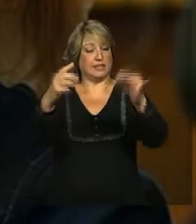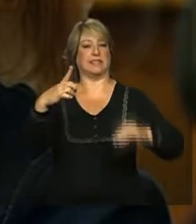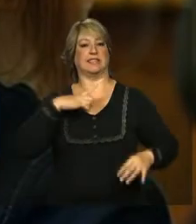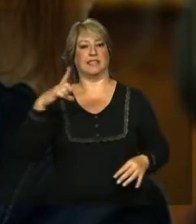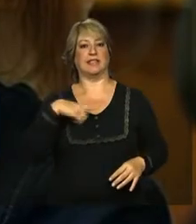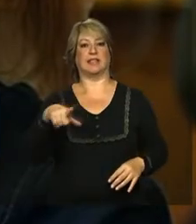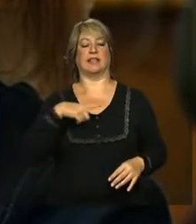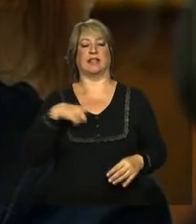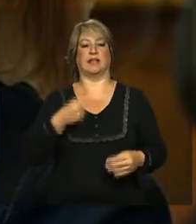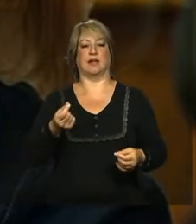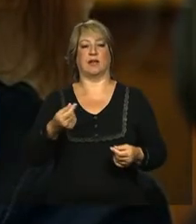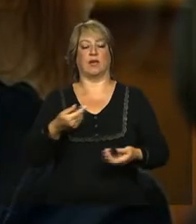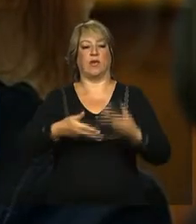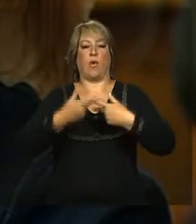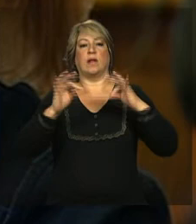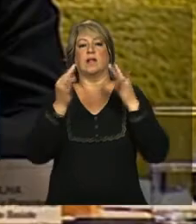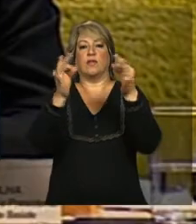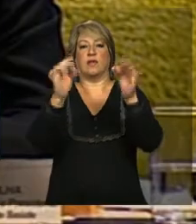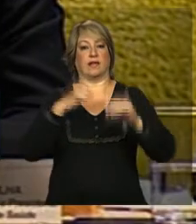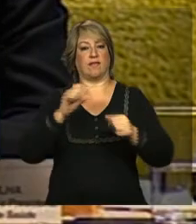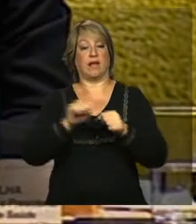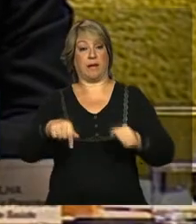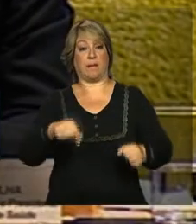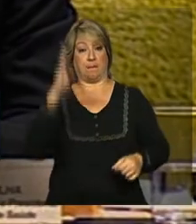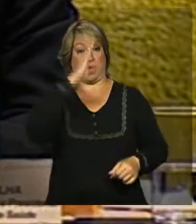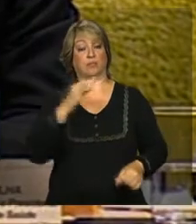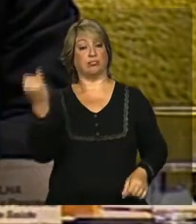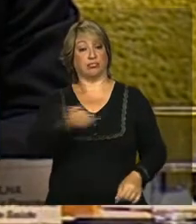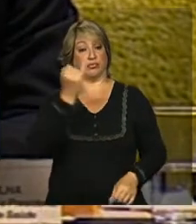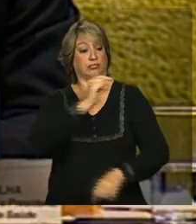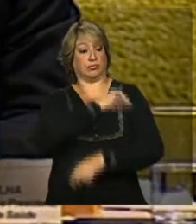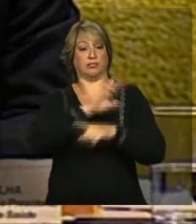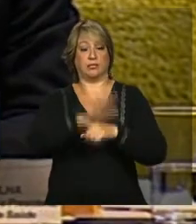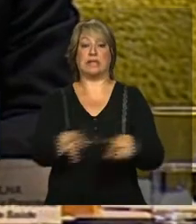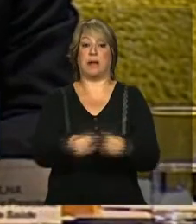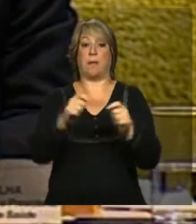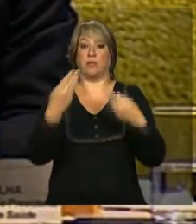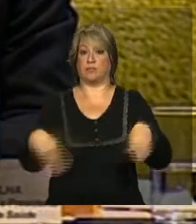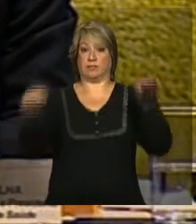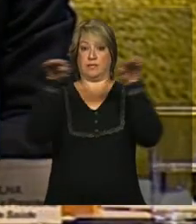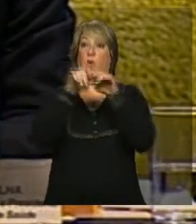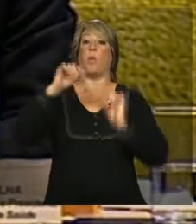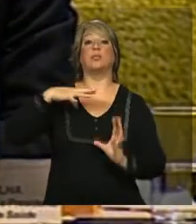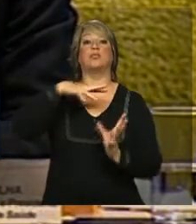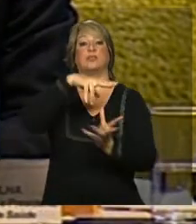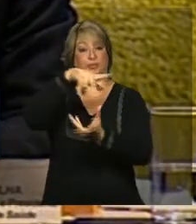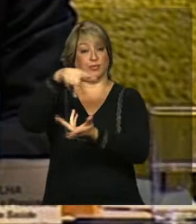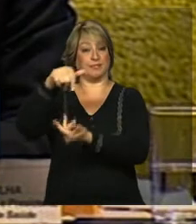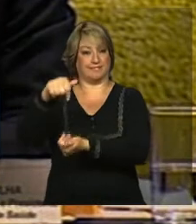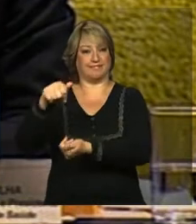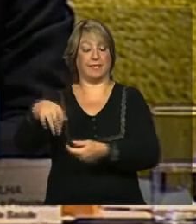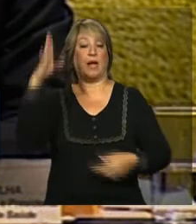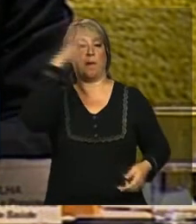tecnologia que fez vacinas que são importantes para o Brasil que o nosso interesse que possam disputar o Mercado Global inclusive